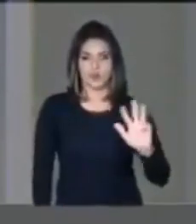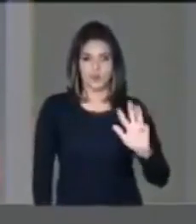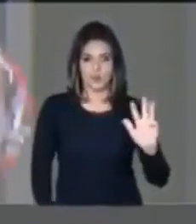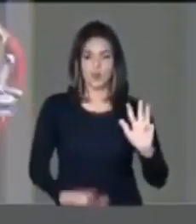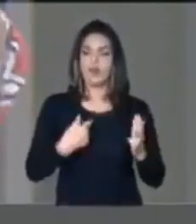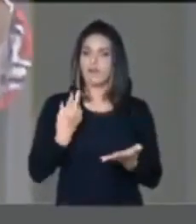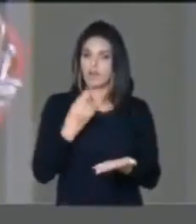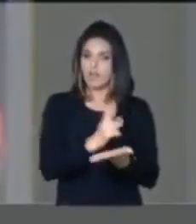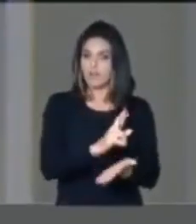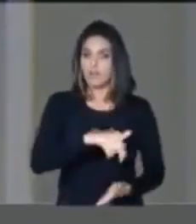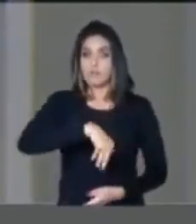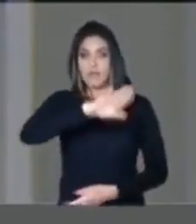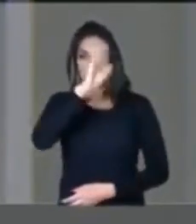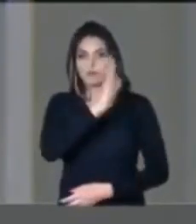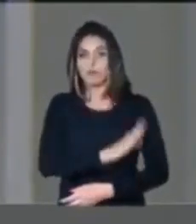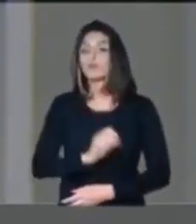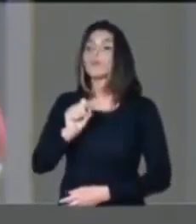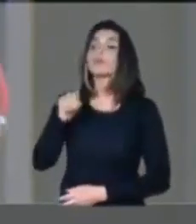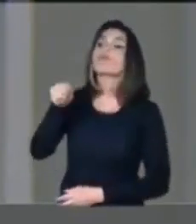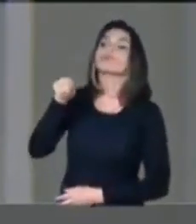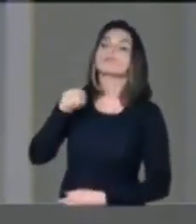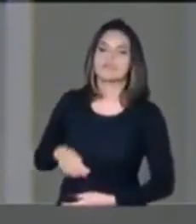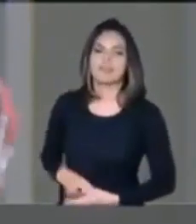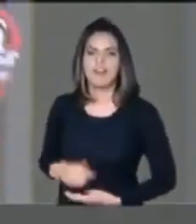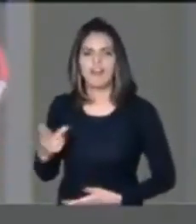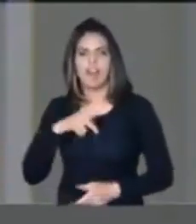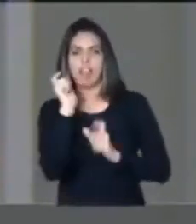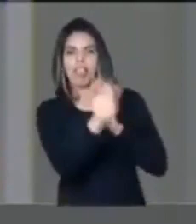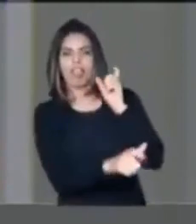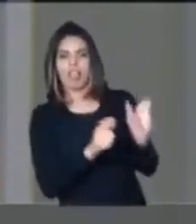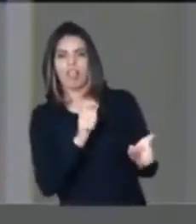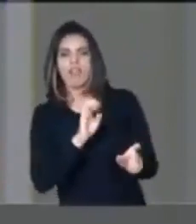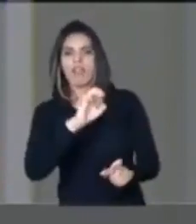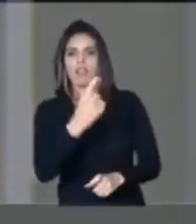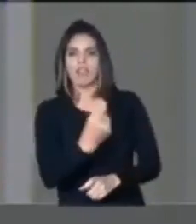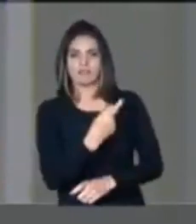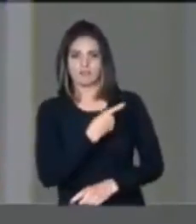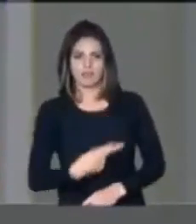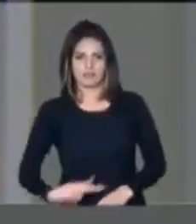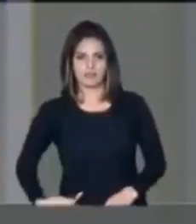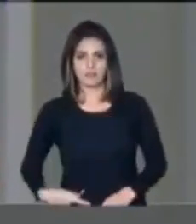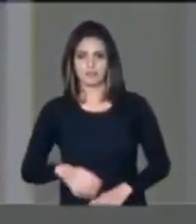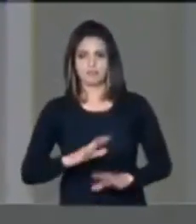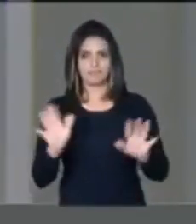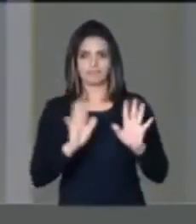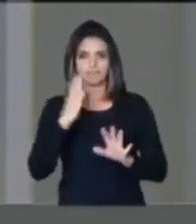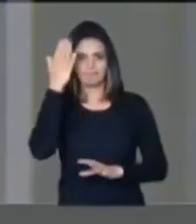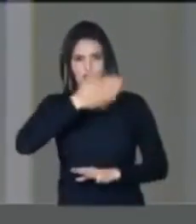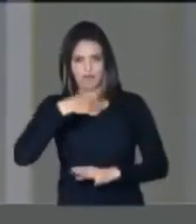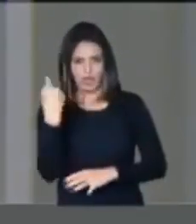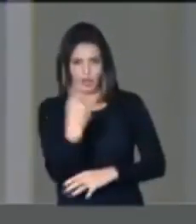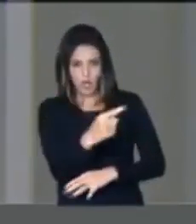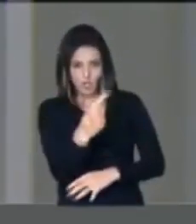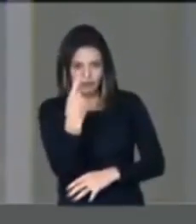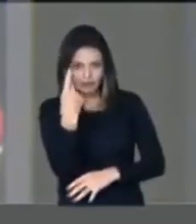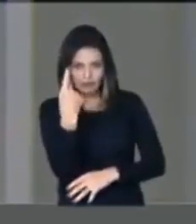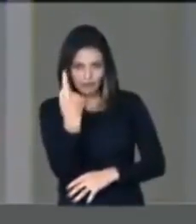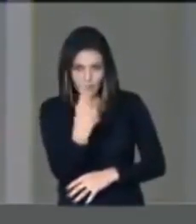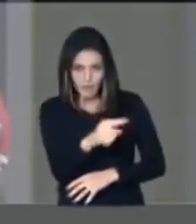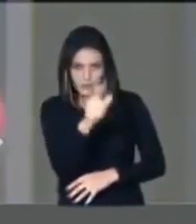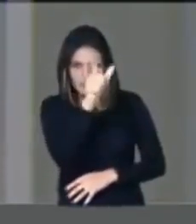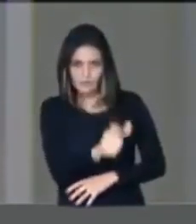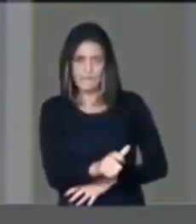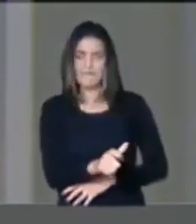muito mais o Brasil do que ele e que hoje agride um ex-presidente que não tem nenhuma prova contra ele e que,